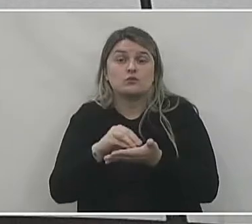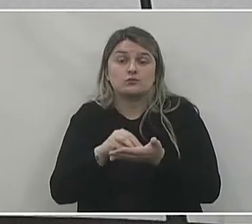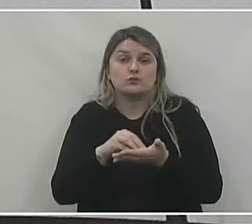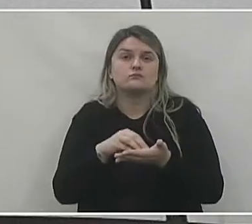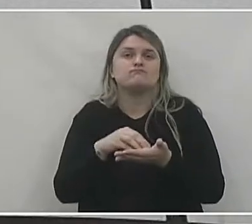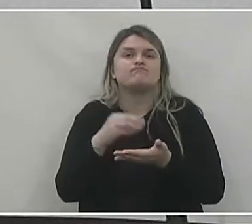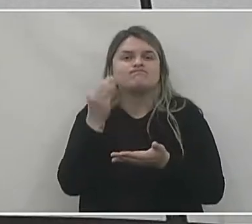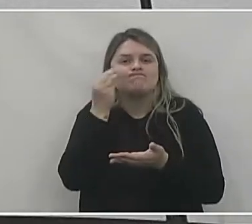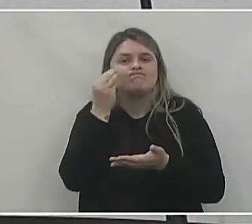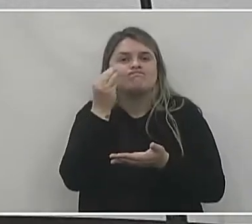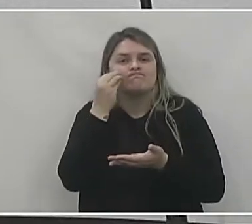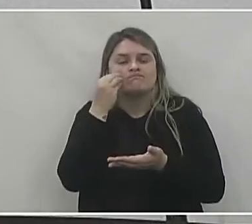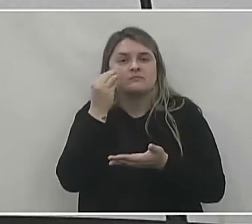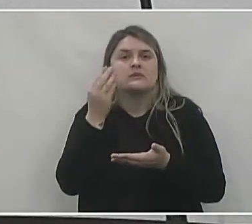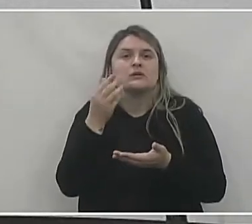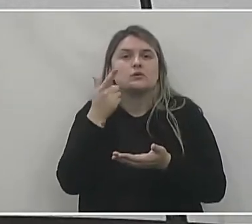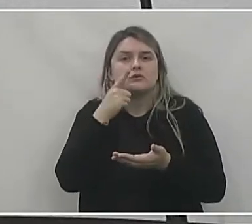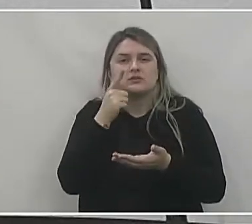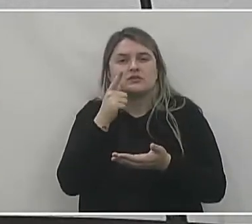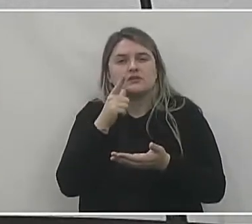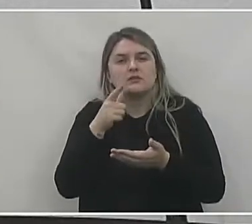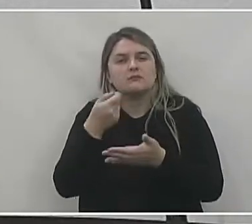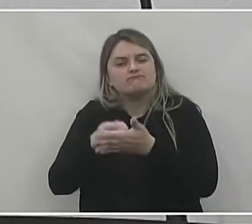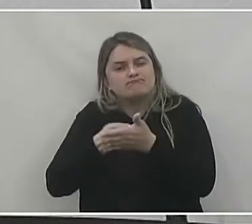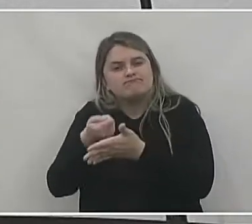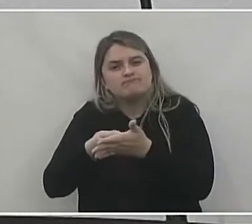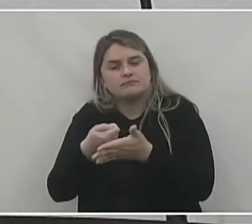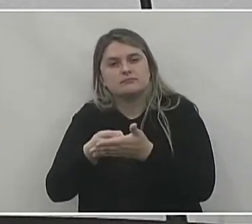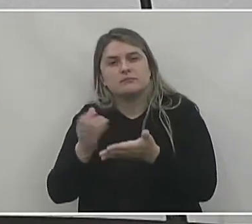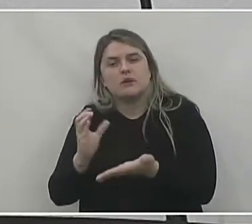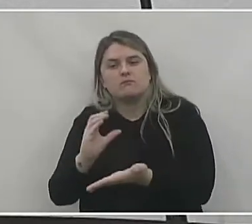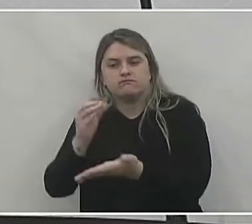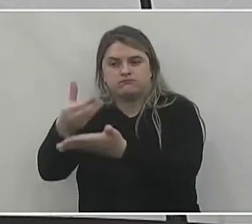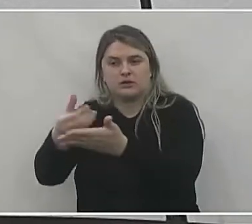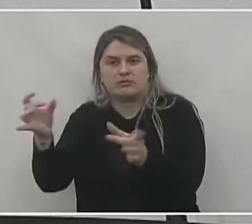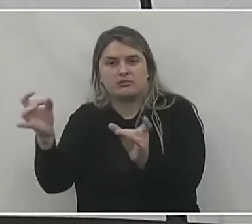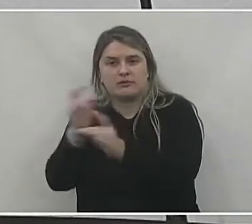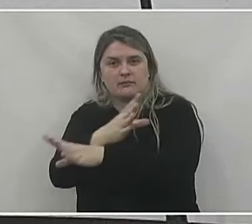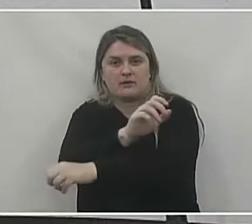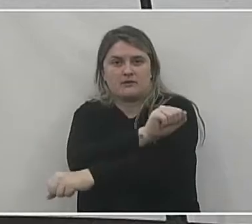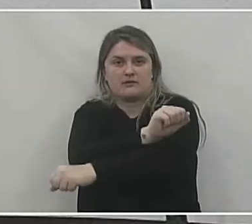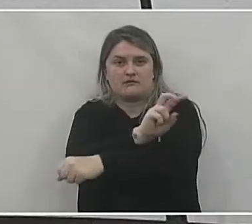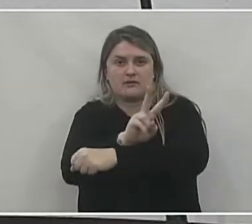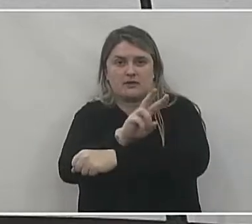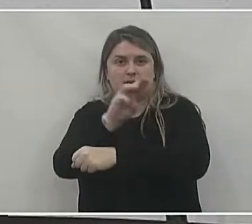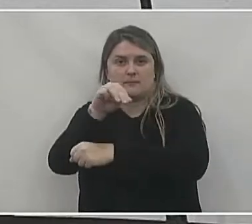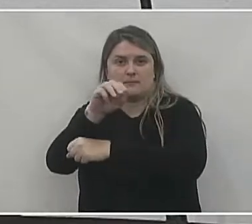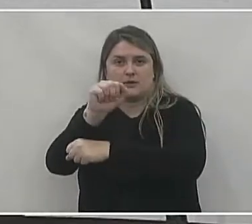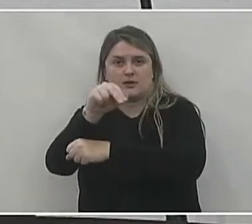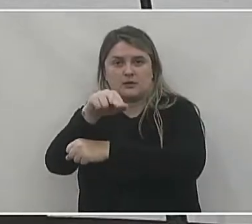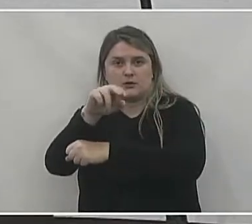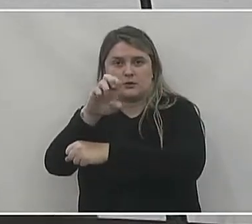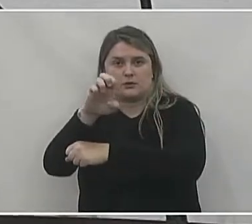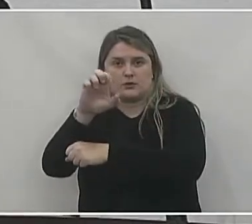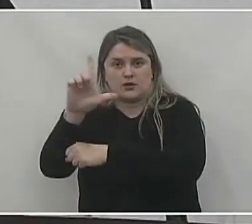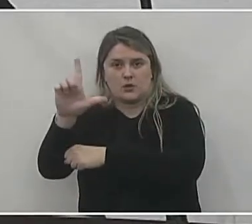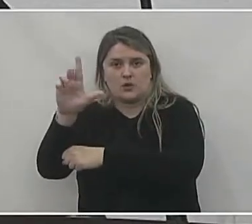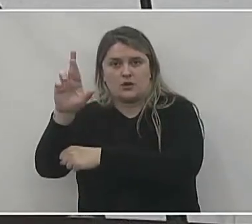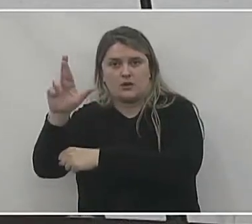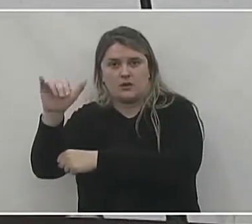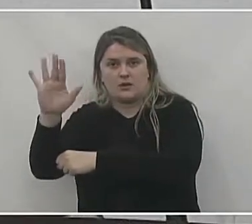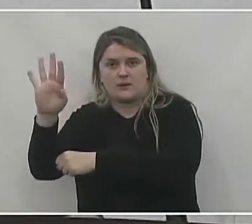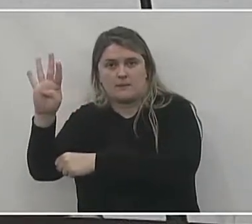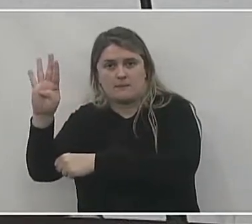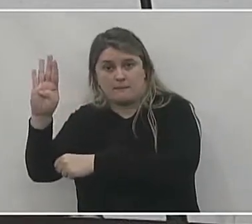nós viabilizamos para terminar a Avenida Manuel Ribas. Mas também acredito que a obra que